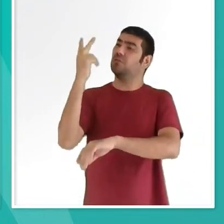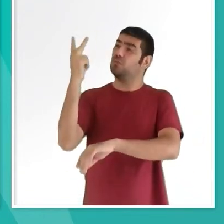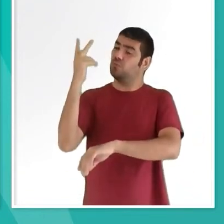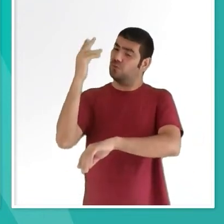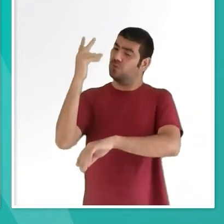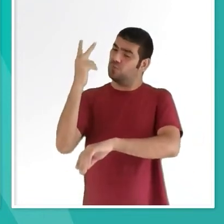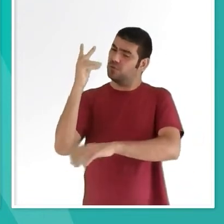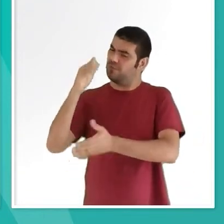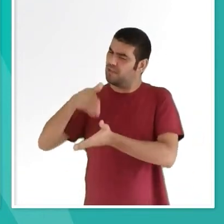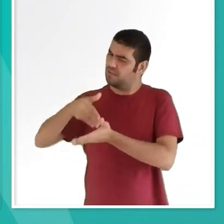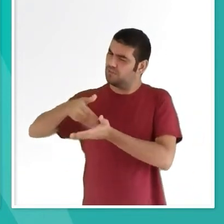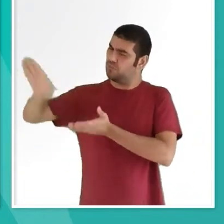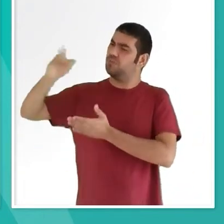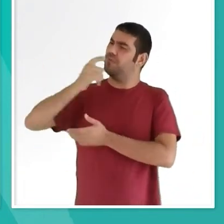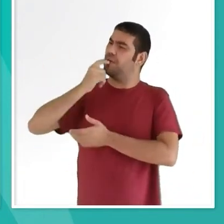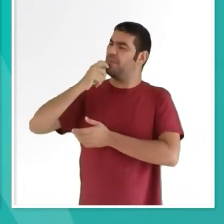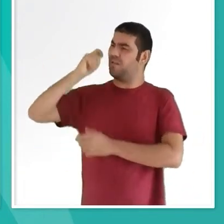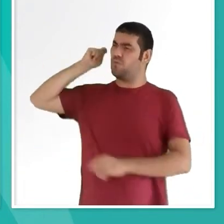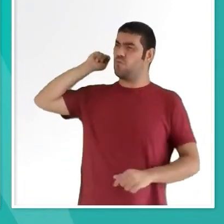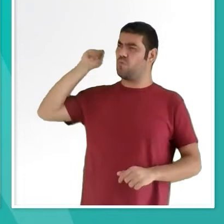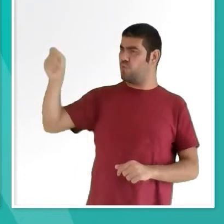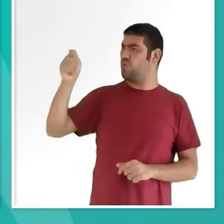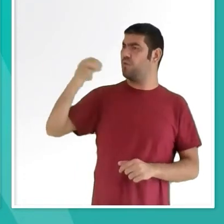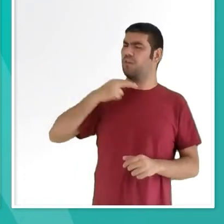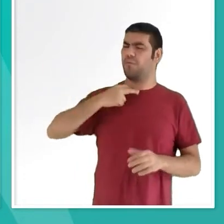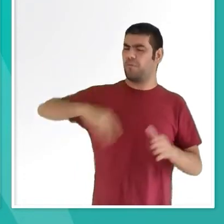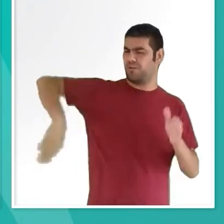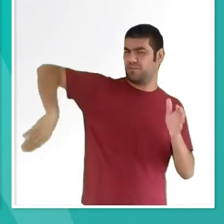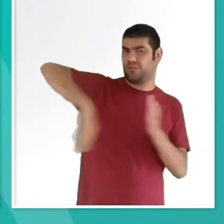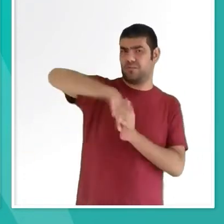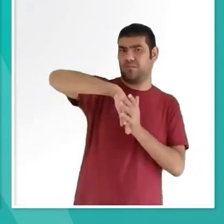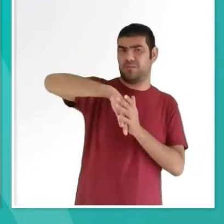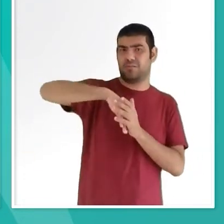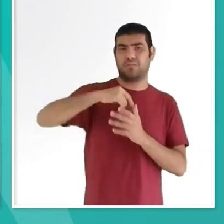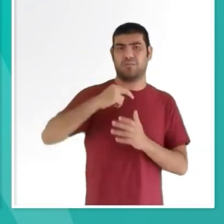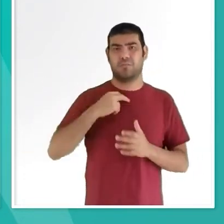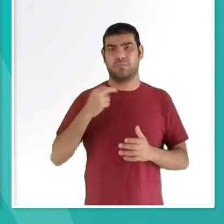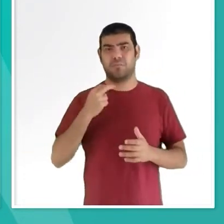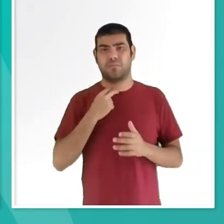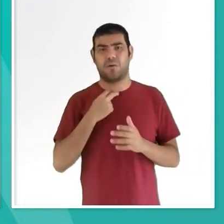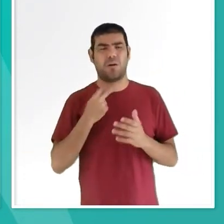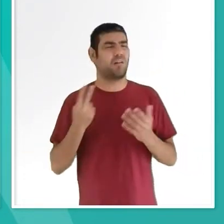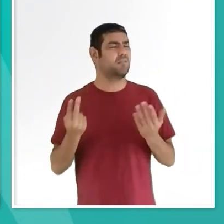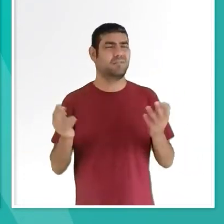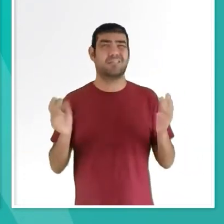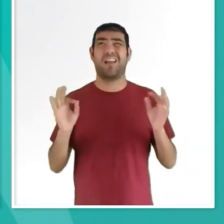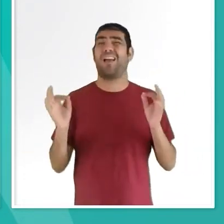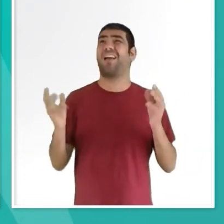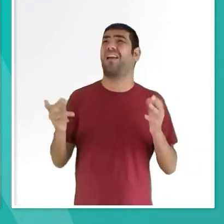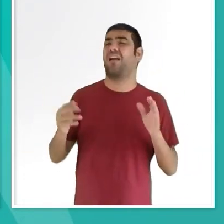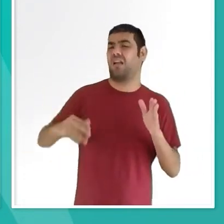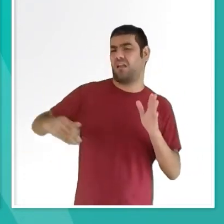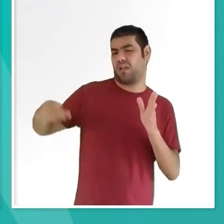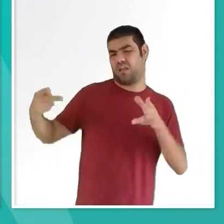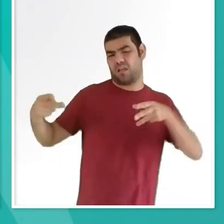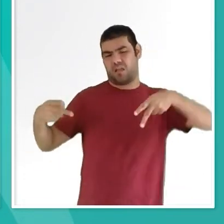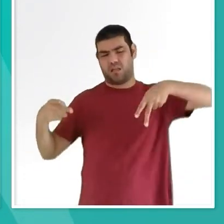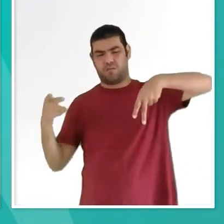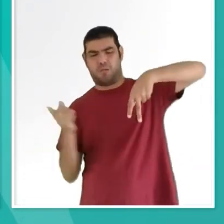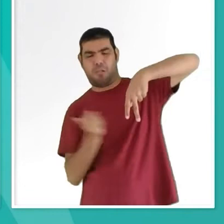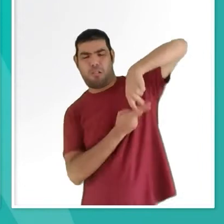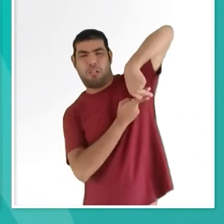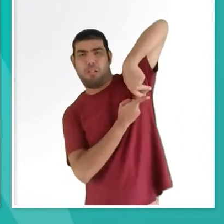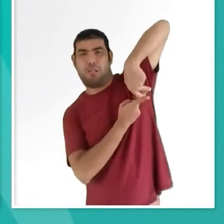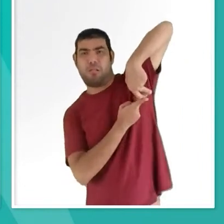Não pode chutar a canela do adversário. Não pode dar rasteira. Não pode pegar com as